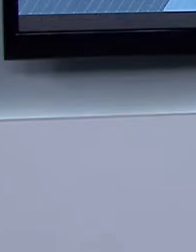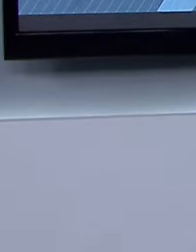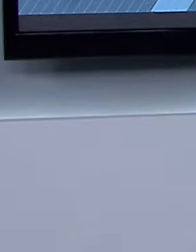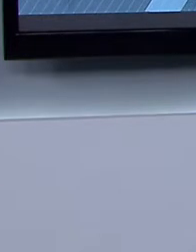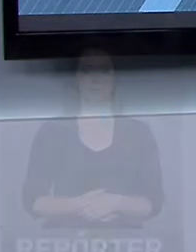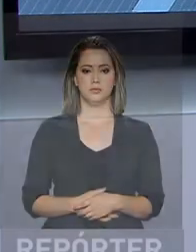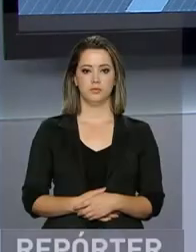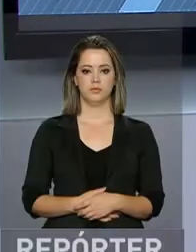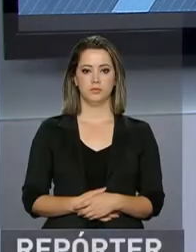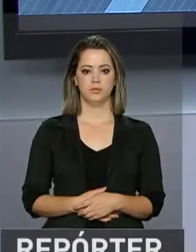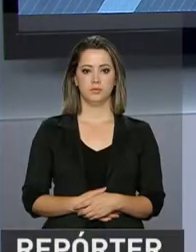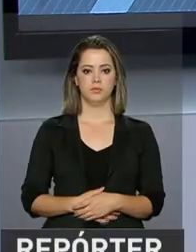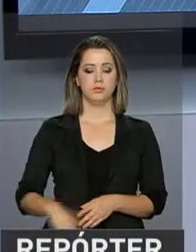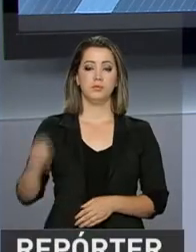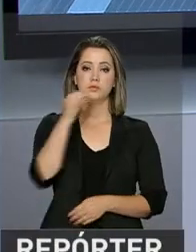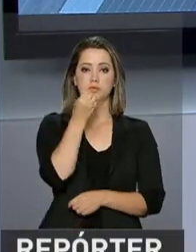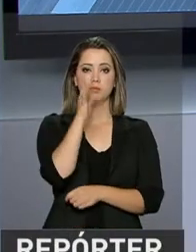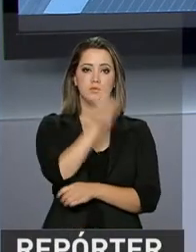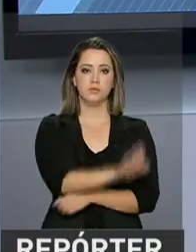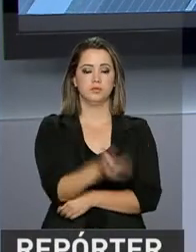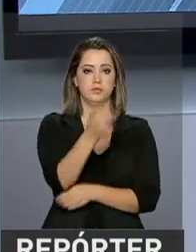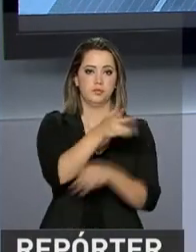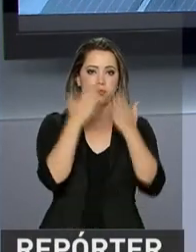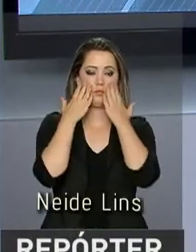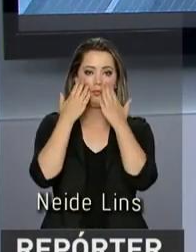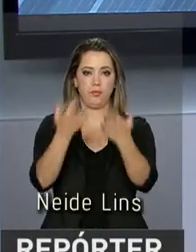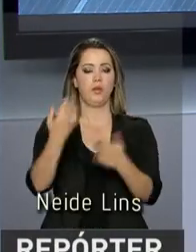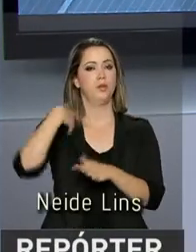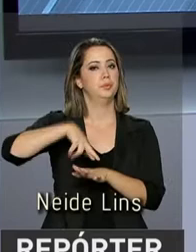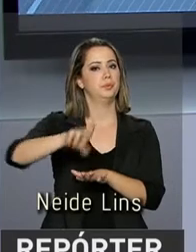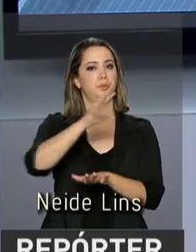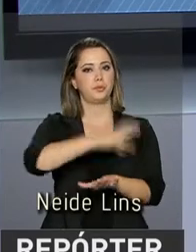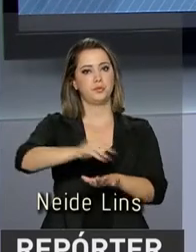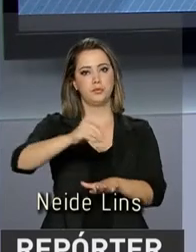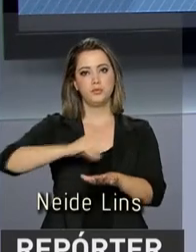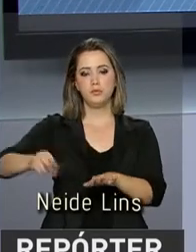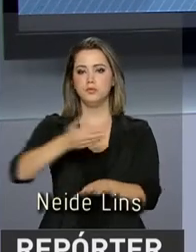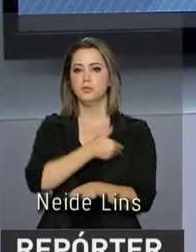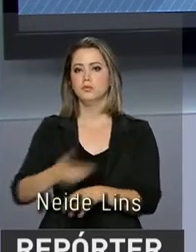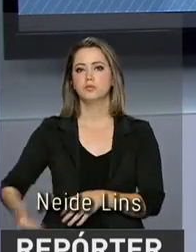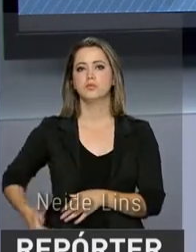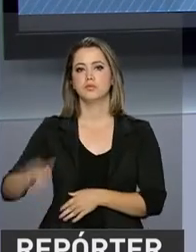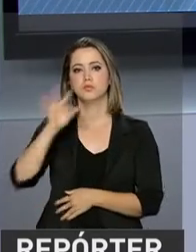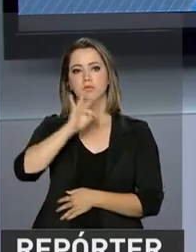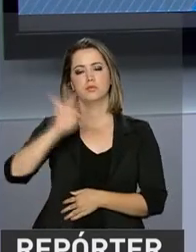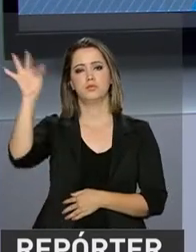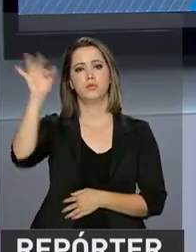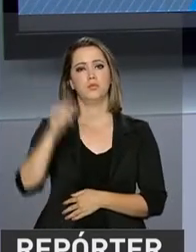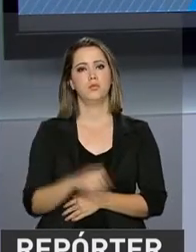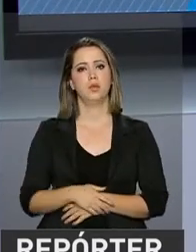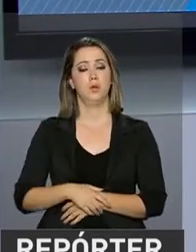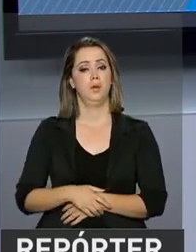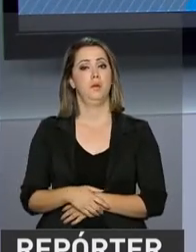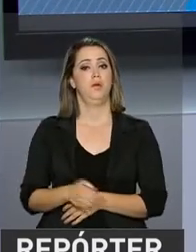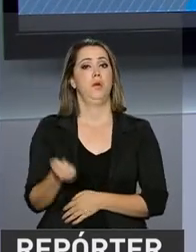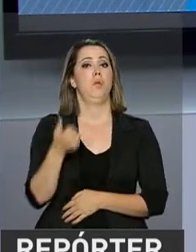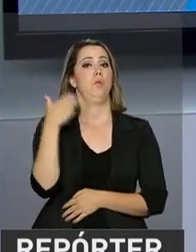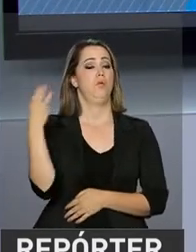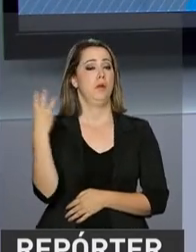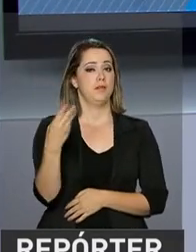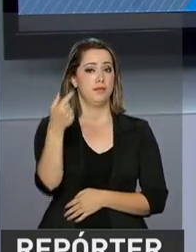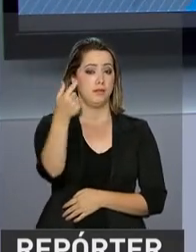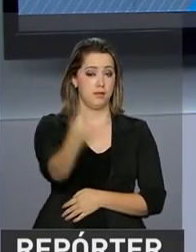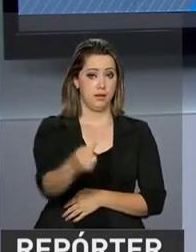olá boa tarde no ar mais uma edição do repórter nbr com as notícias do governo federal quase